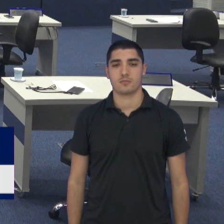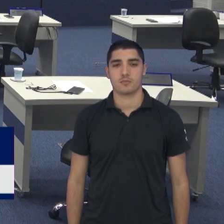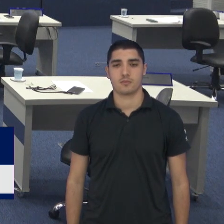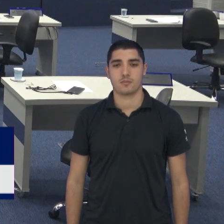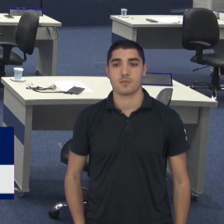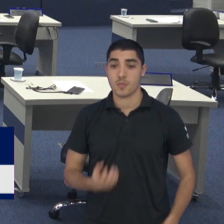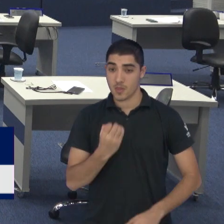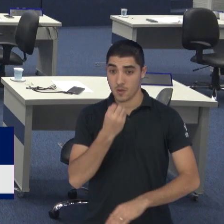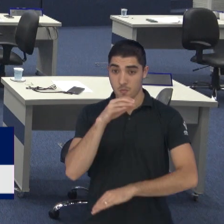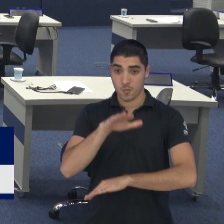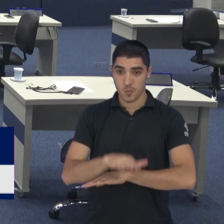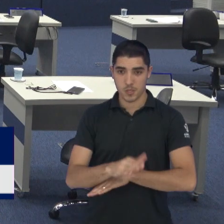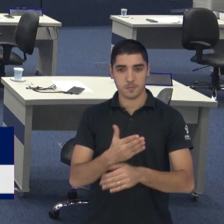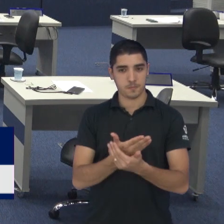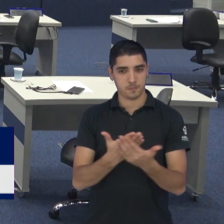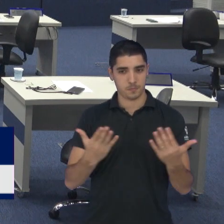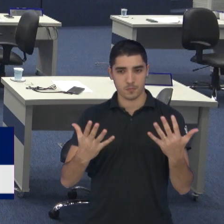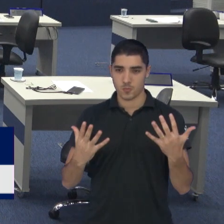Boa tarde a todos.